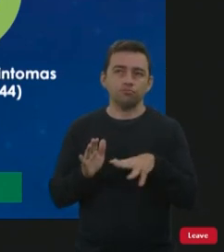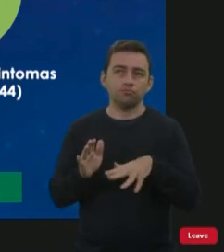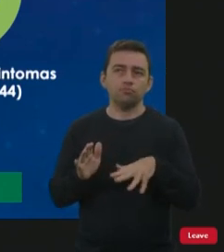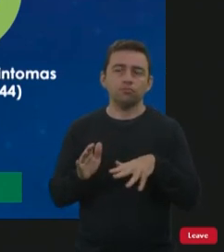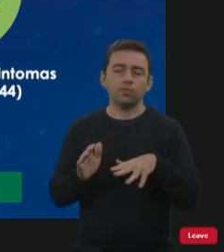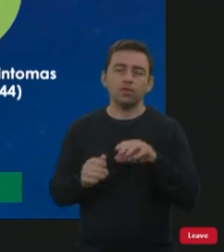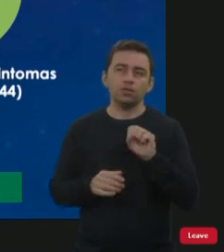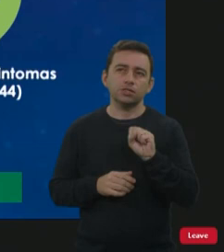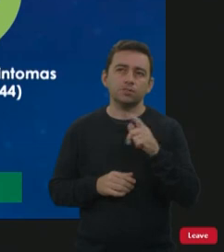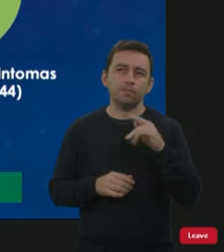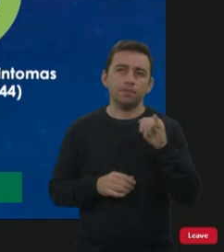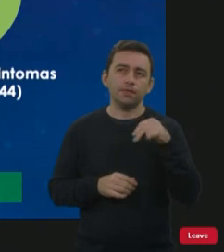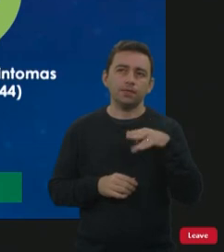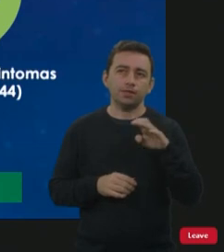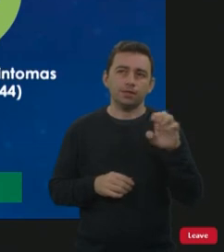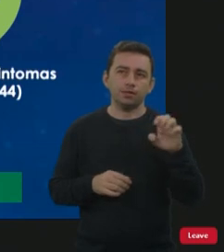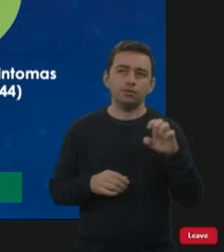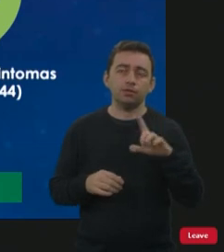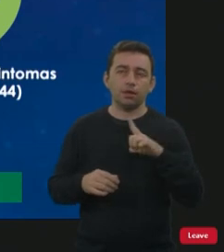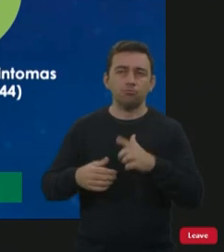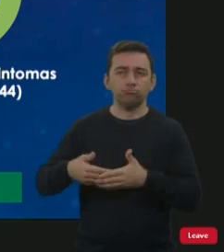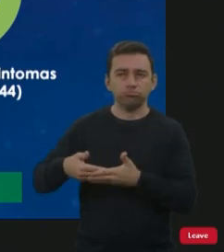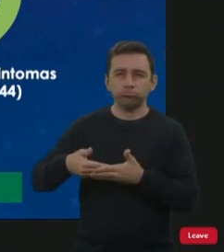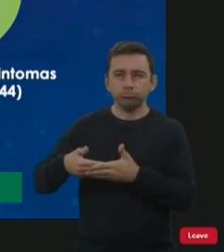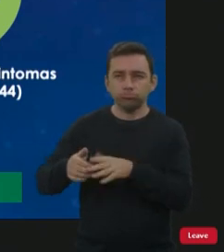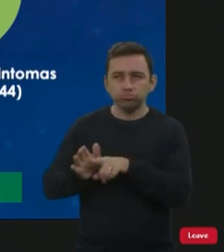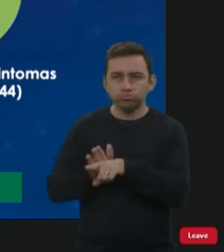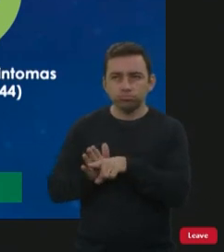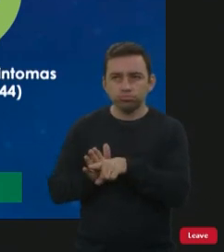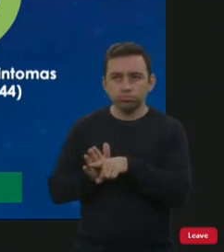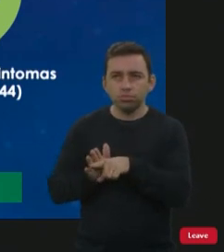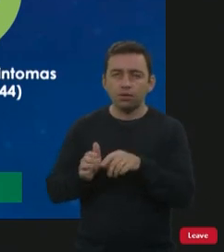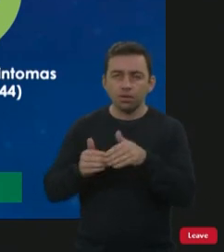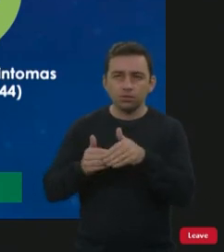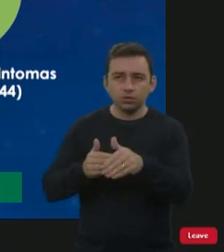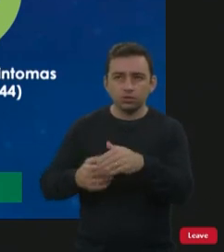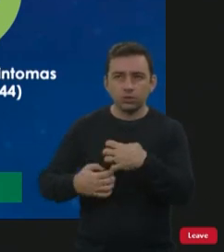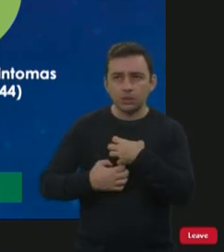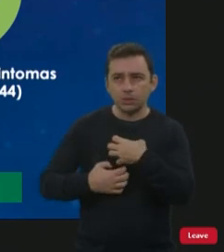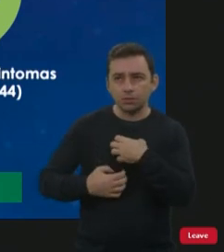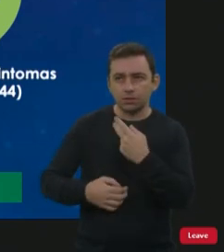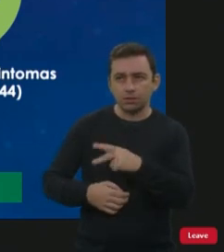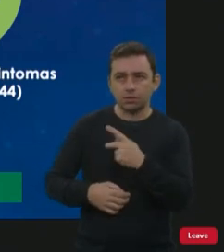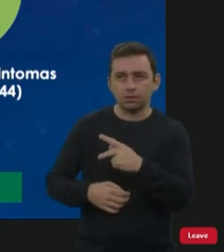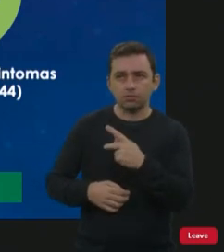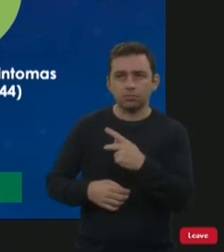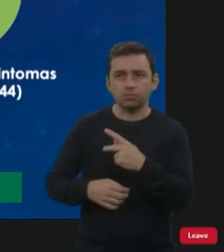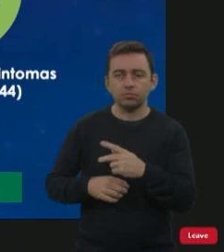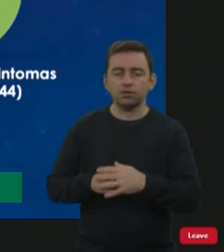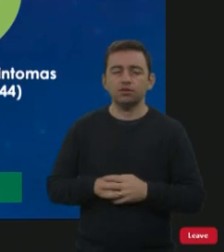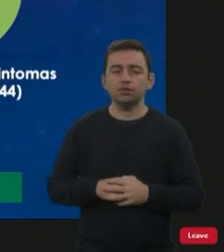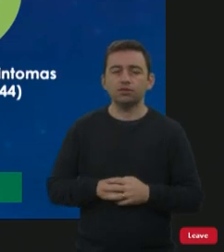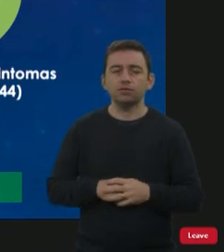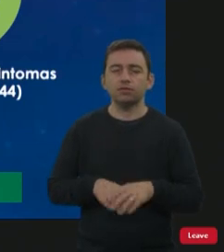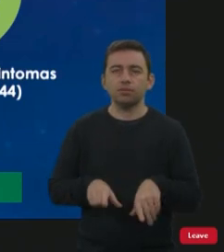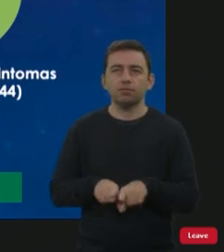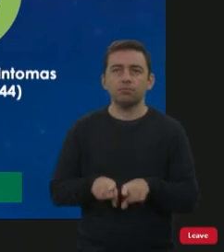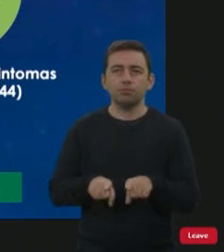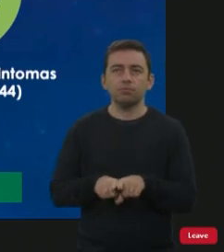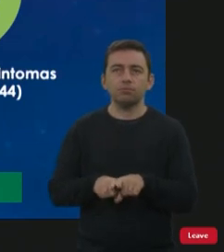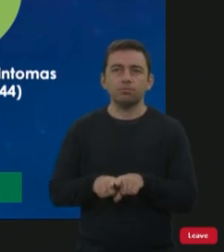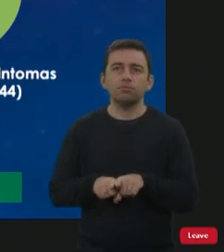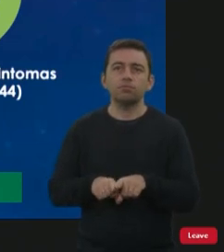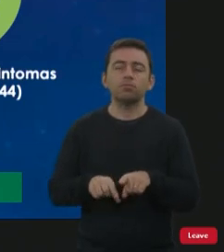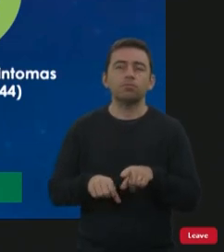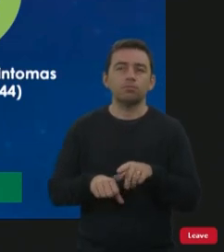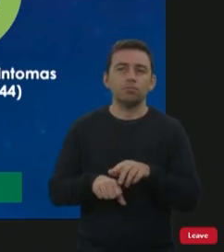né, triagem neonatal, e quando é feito a partir dos sintomas, né, e as doenças,